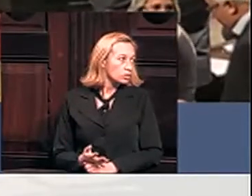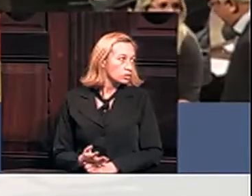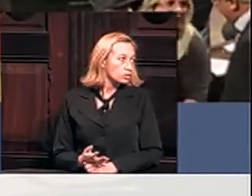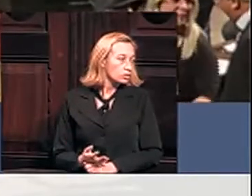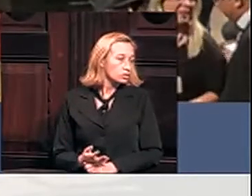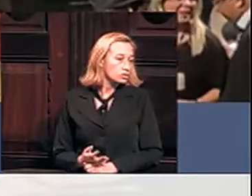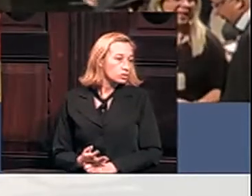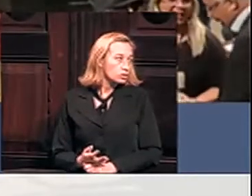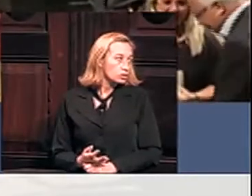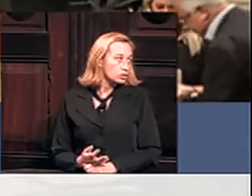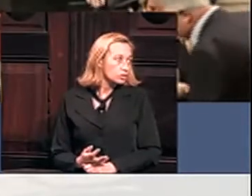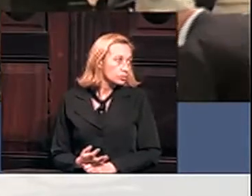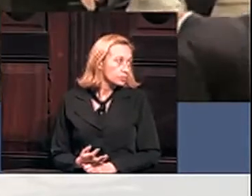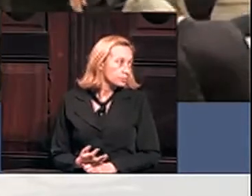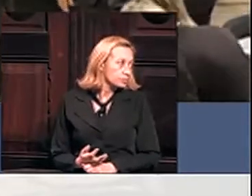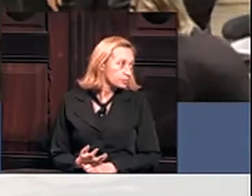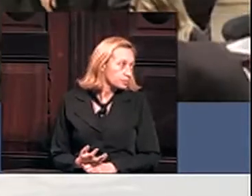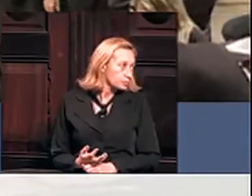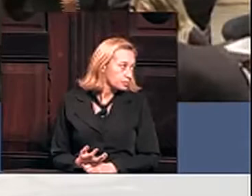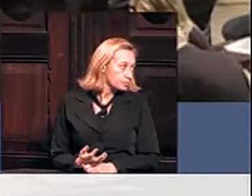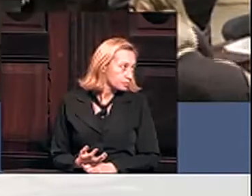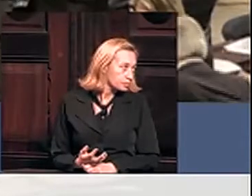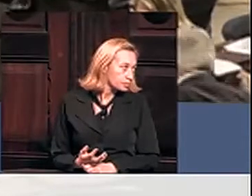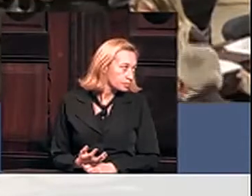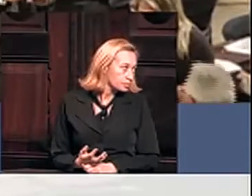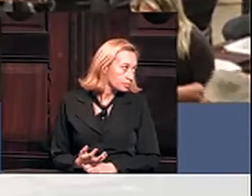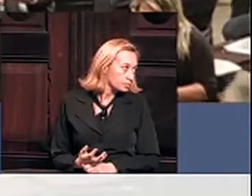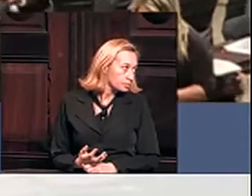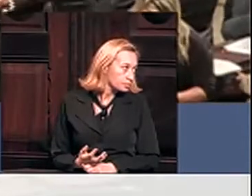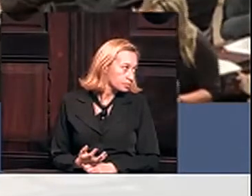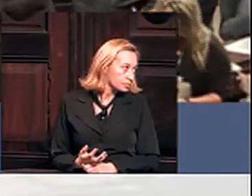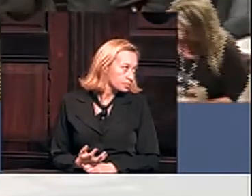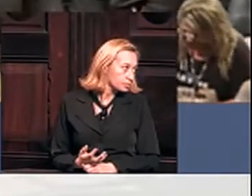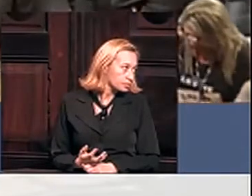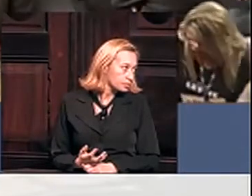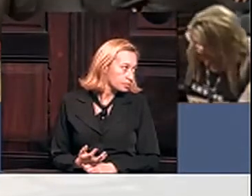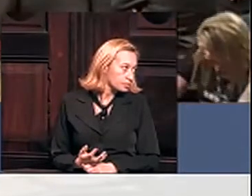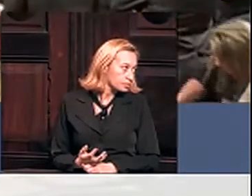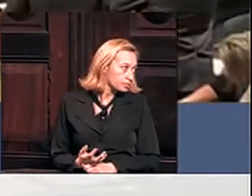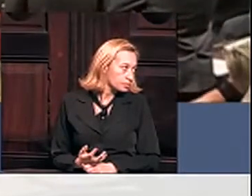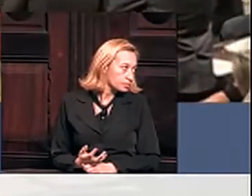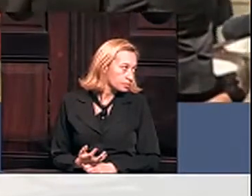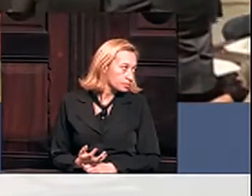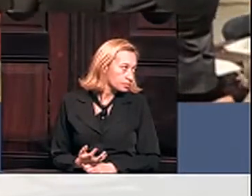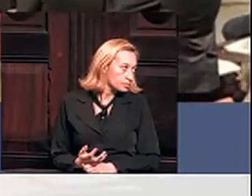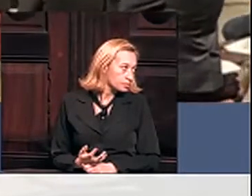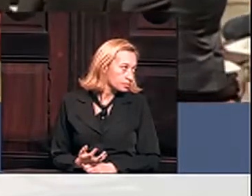Entendi. Vamos aqui, hoje é o dia. Começou, viu? Parecia que não ia chegar.